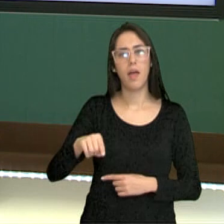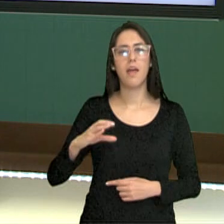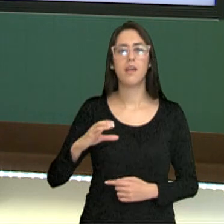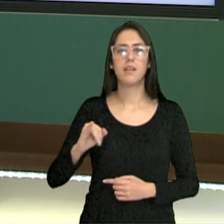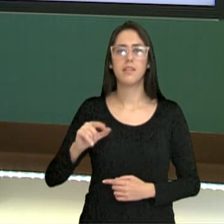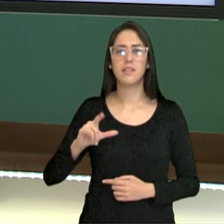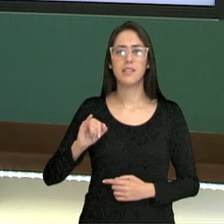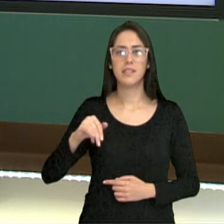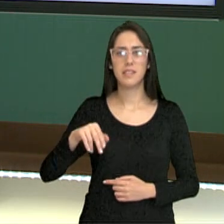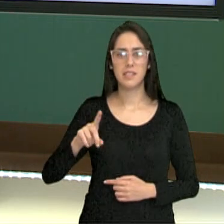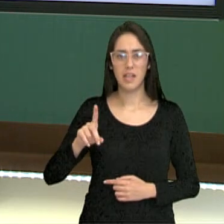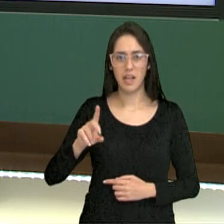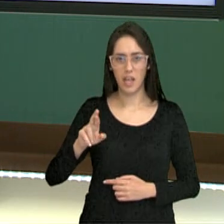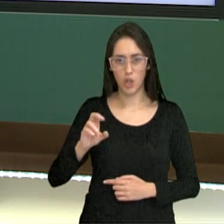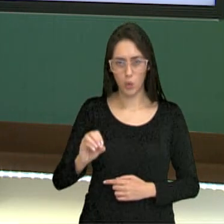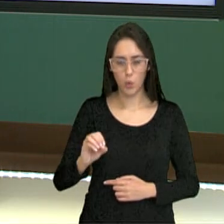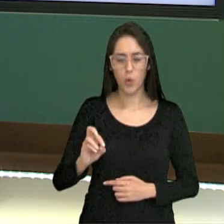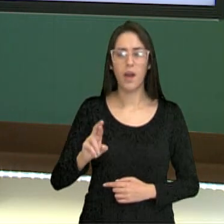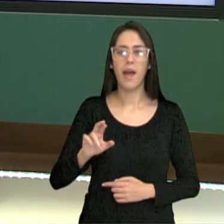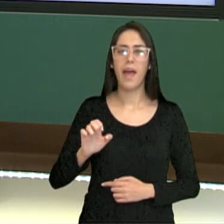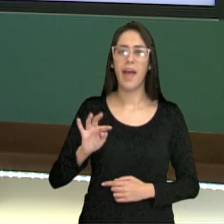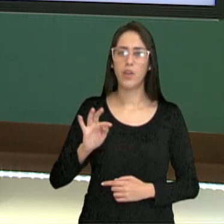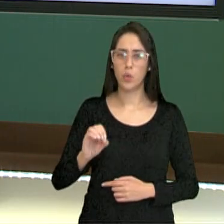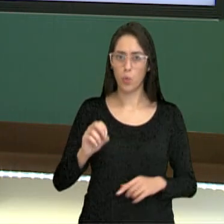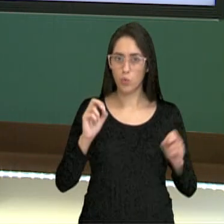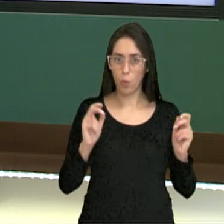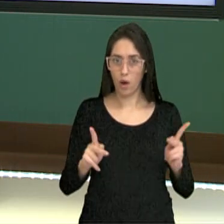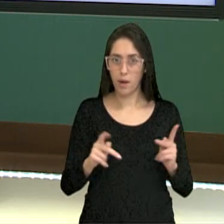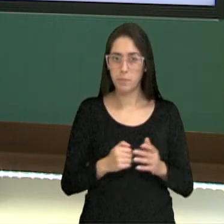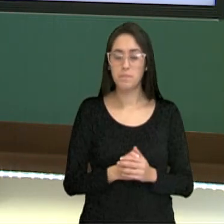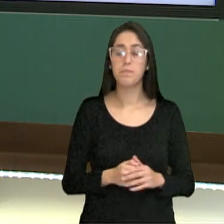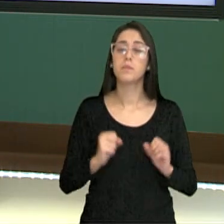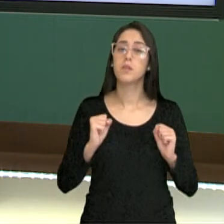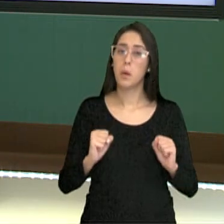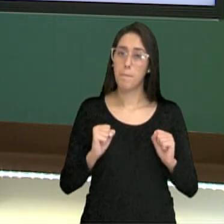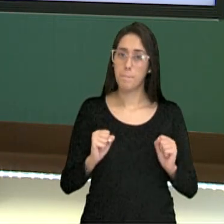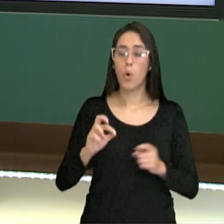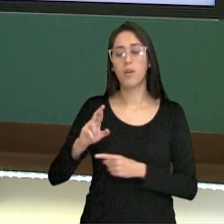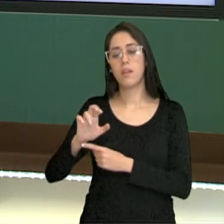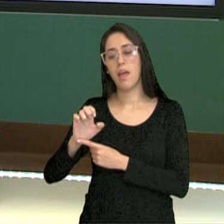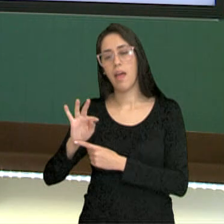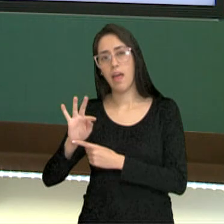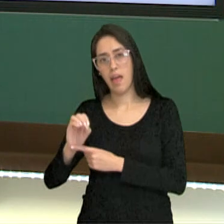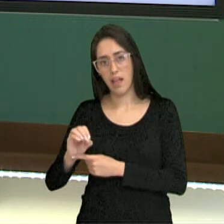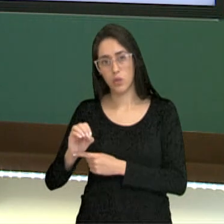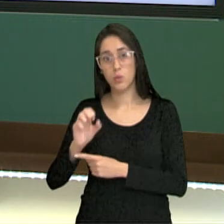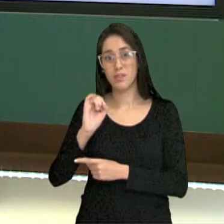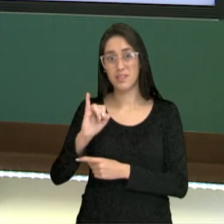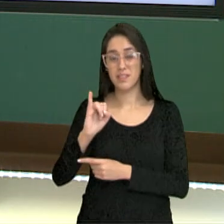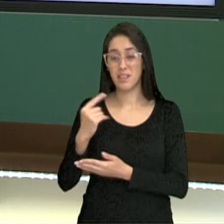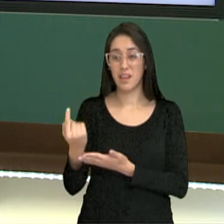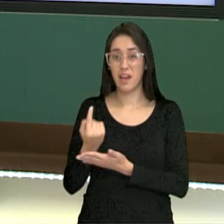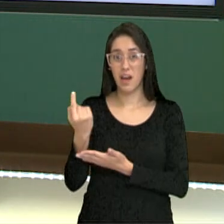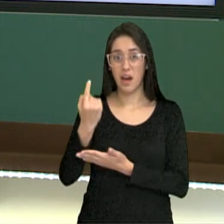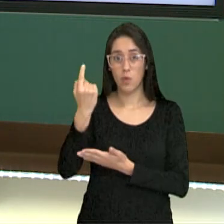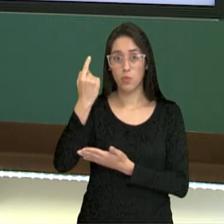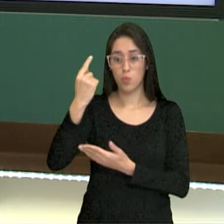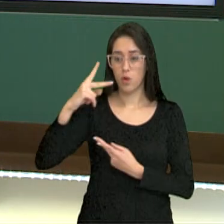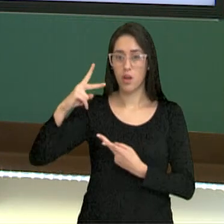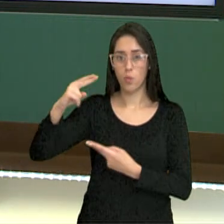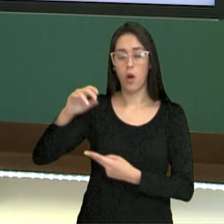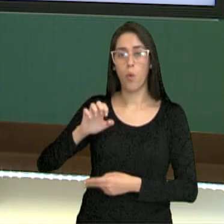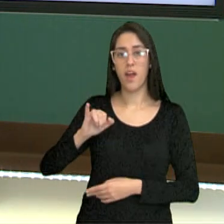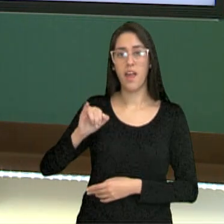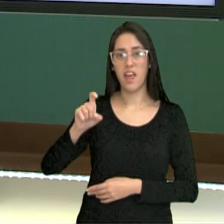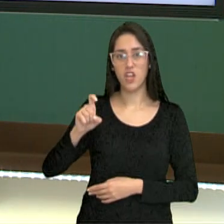cilindro reto. Tranquilo? Porque a gente pode ter o cilindro reto quando a altura coincide com o eixo